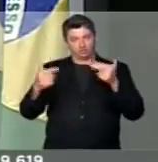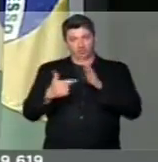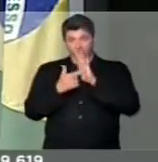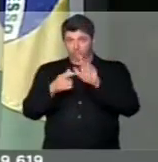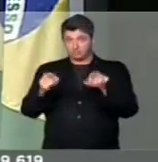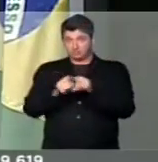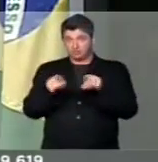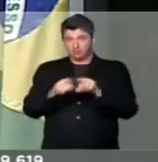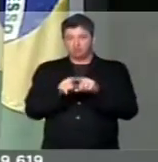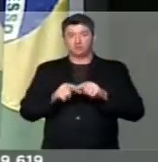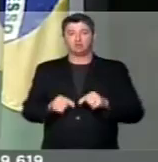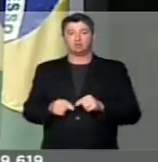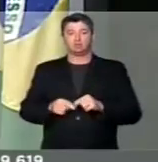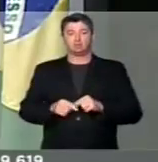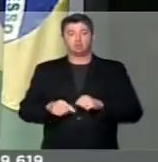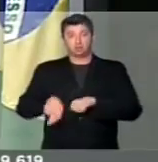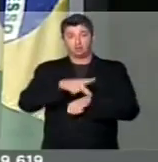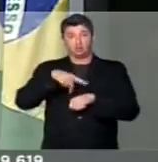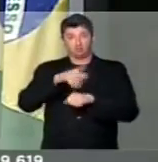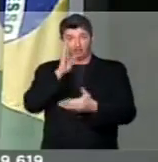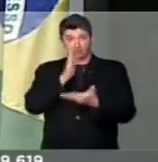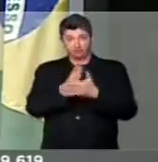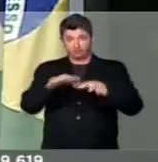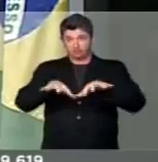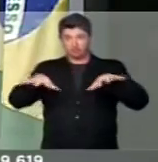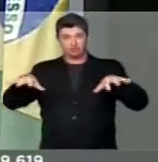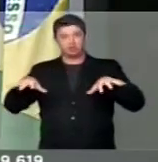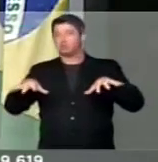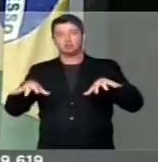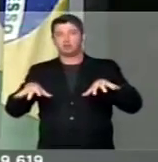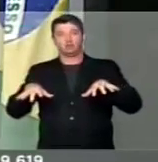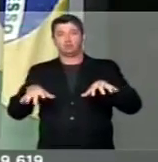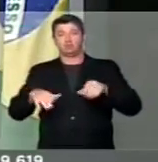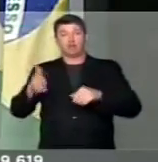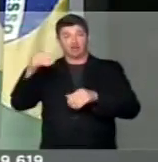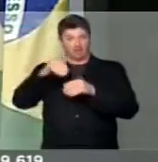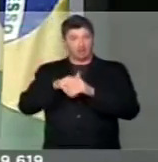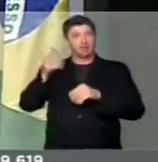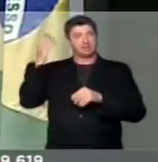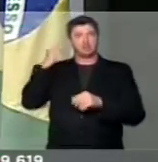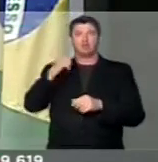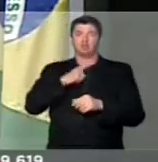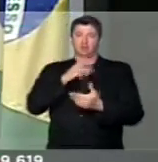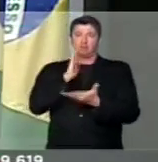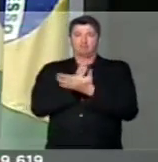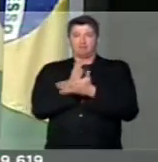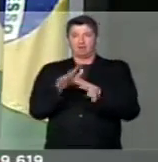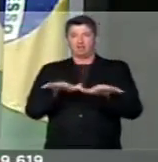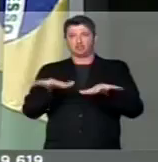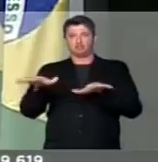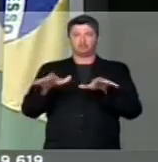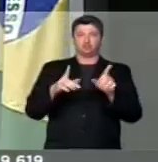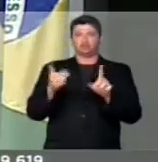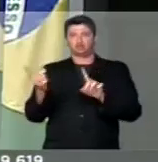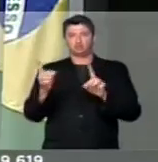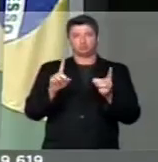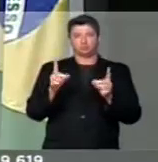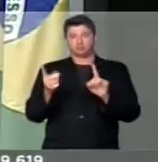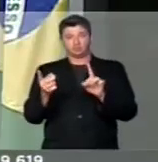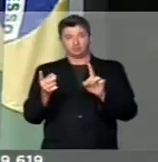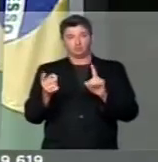revela é que já não há um país dividido. Nós saímos da eleição, de fato, com um país relativamente dividido.